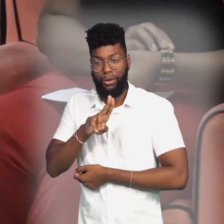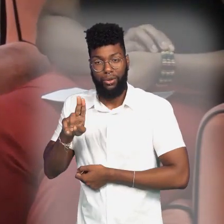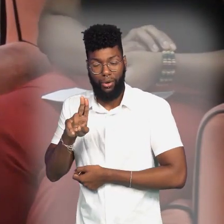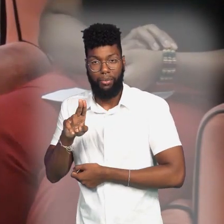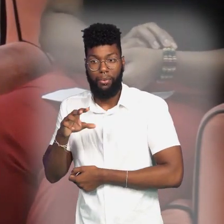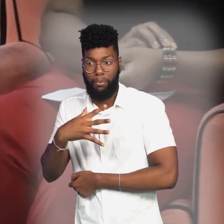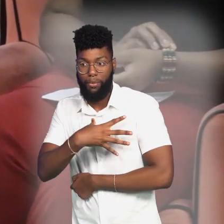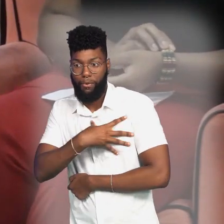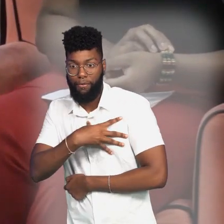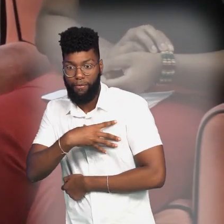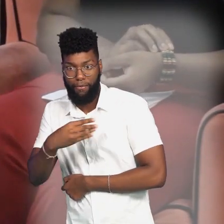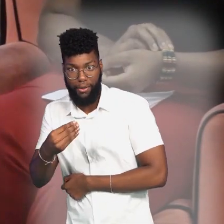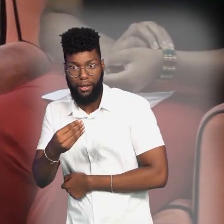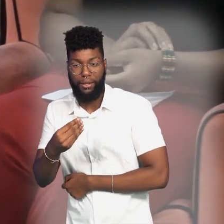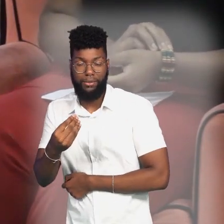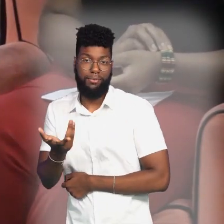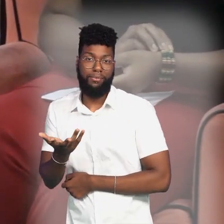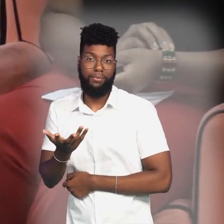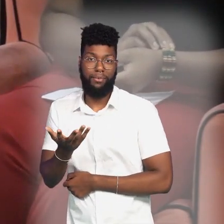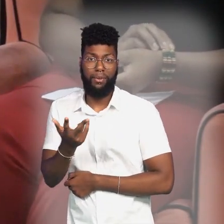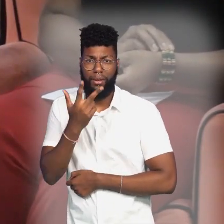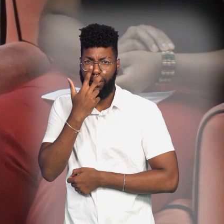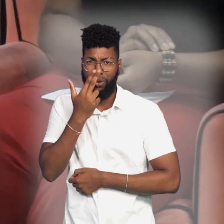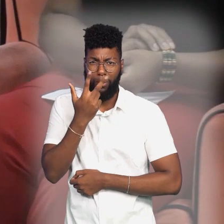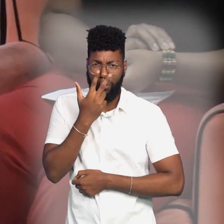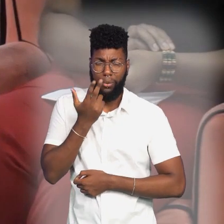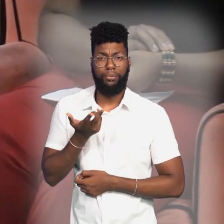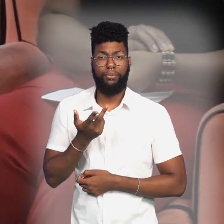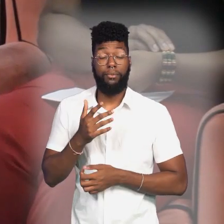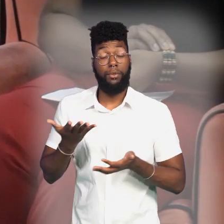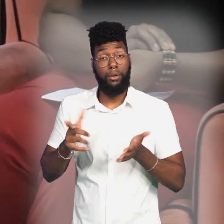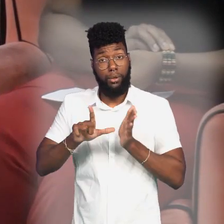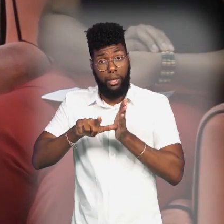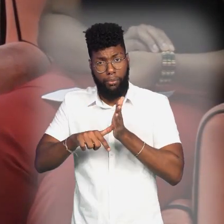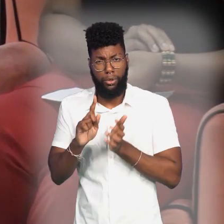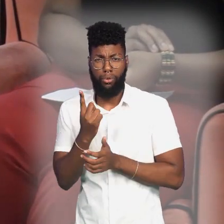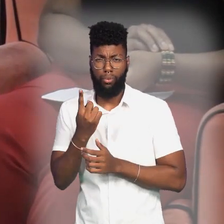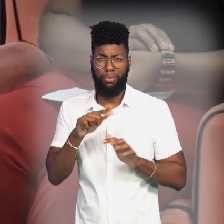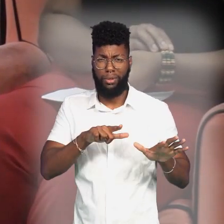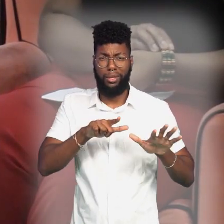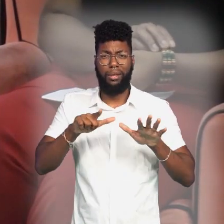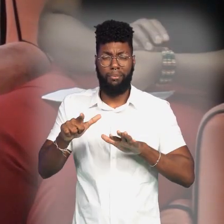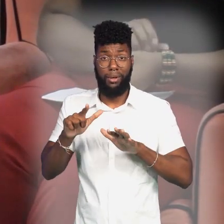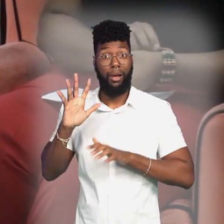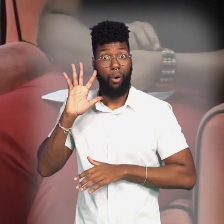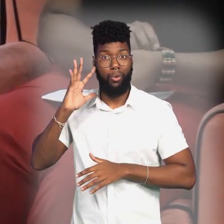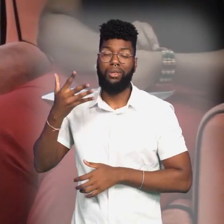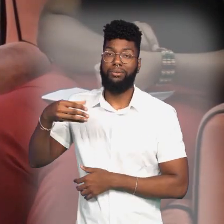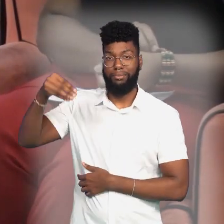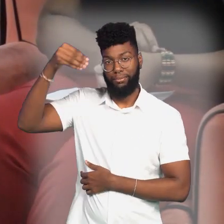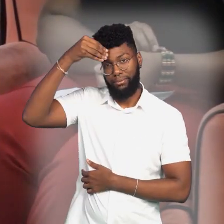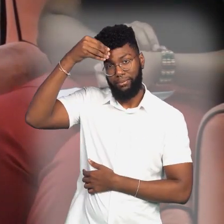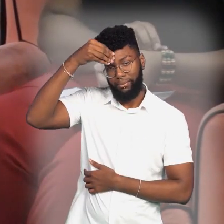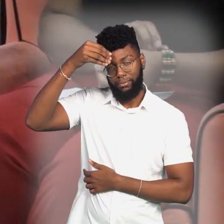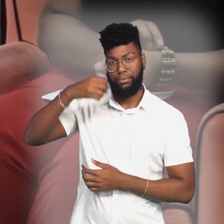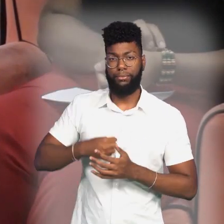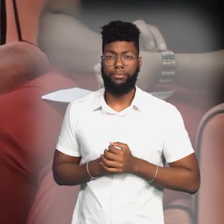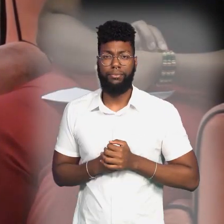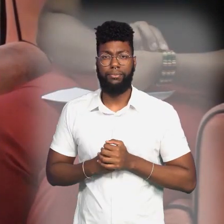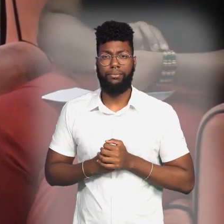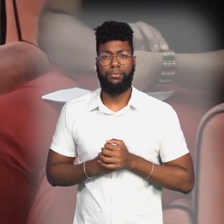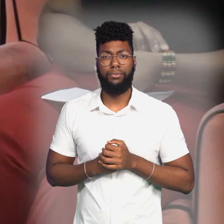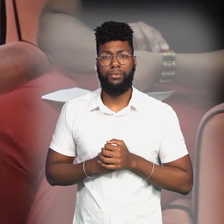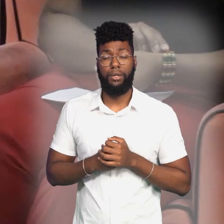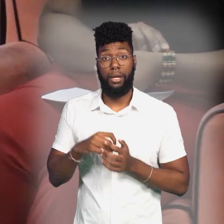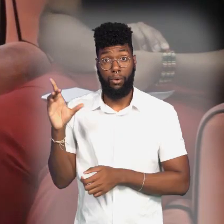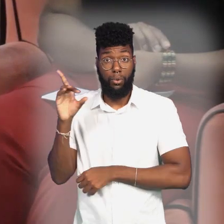sua filha, É uma honra. aí depois de uma semana que vai ser batizado. Aí no